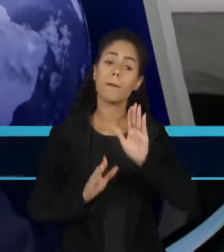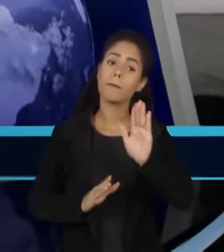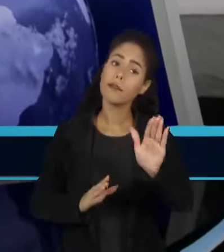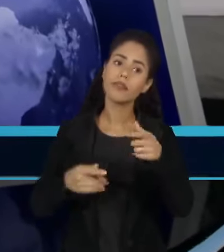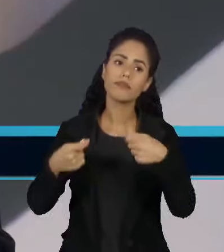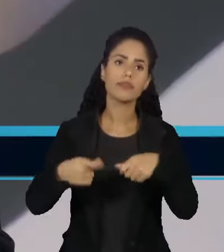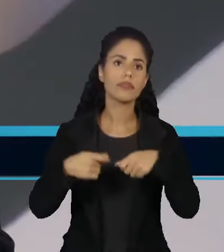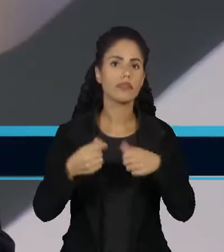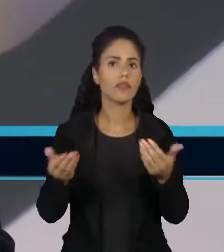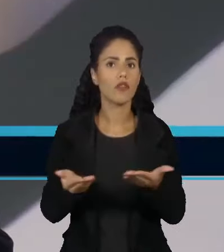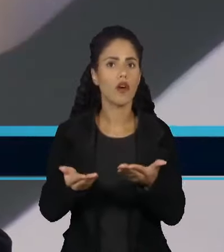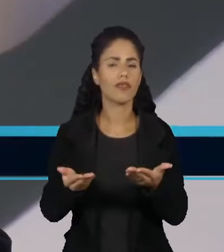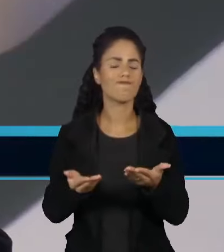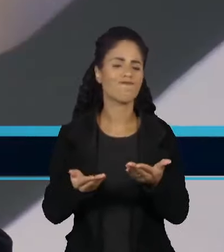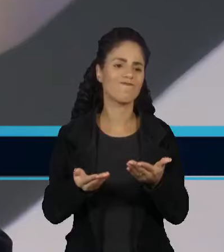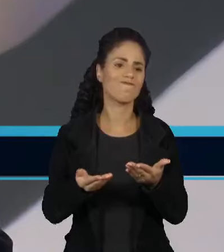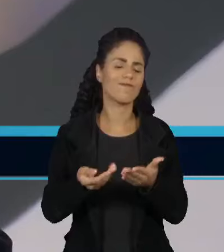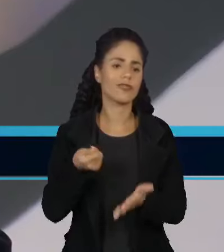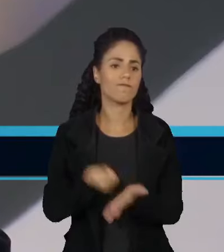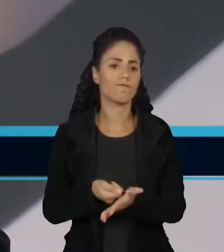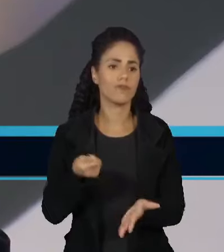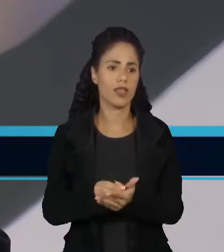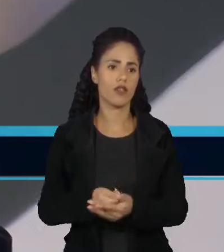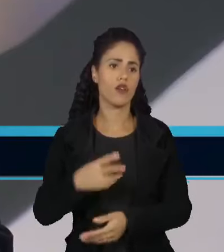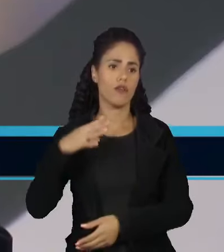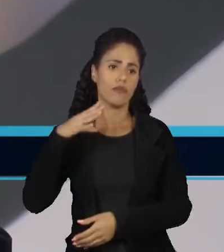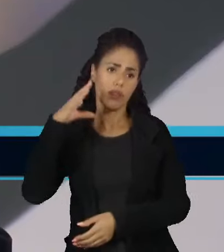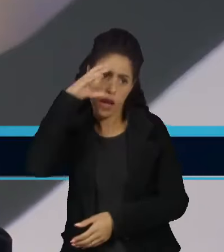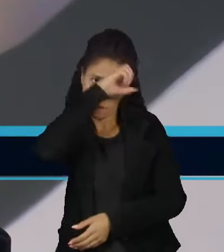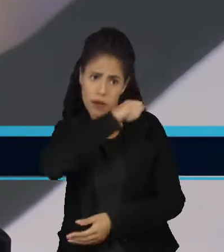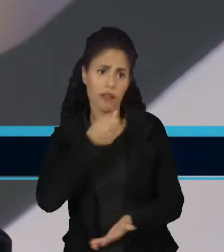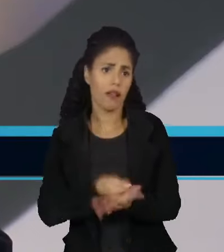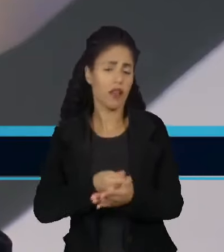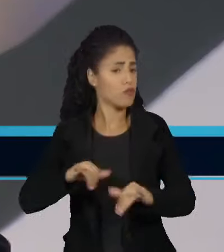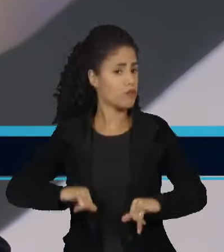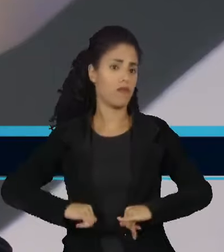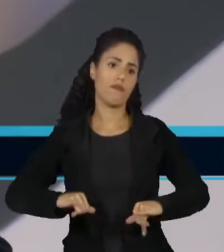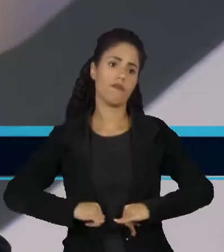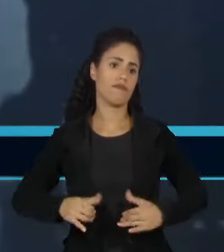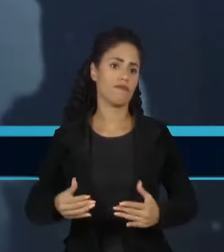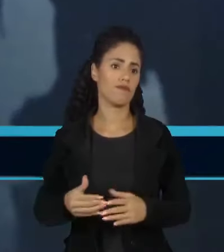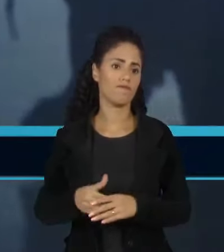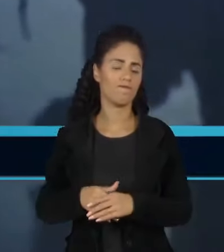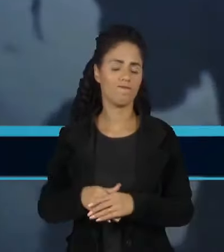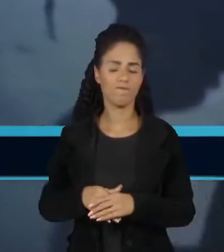que seja, infelizmente, uma dura lição para o Brasil, que nós precisamos acordar para o tema da prevenção.